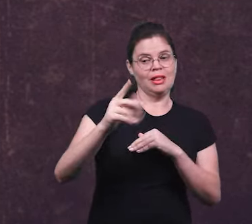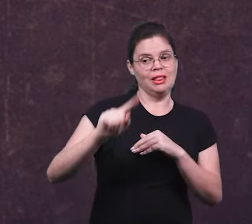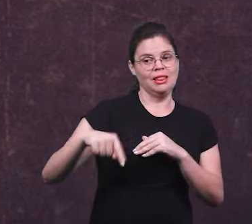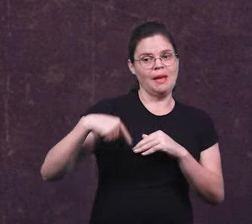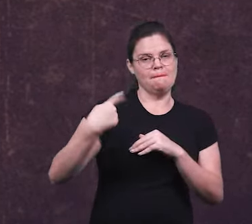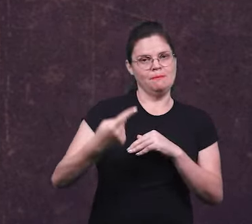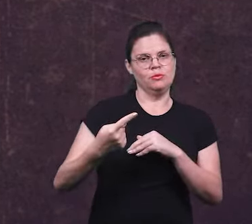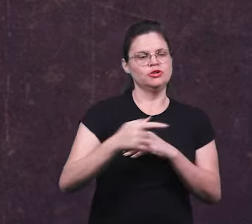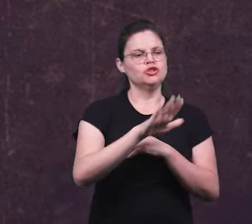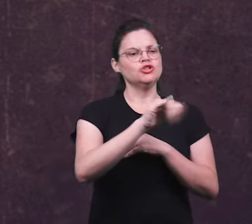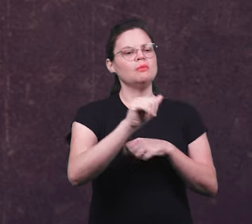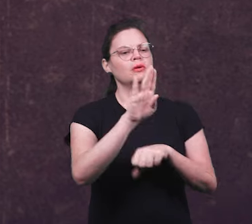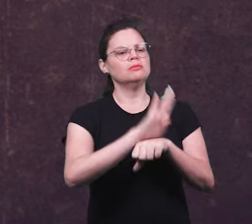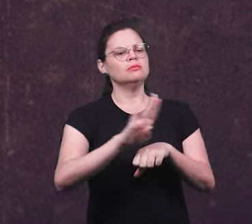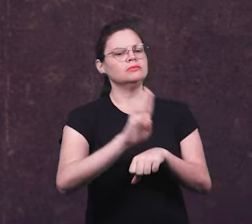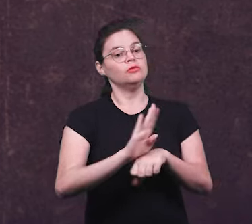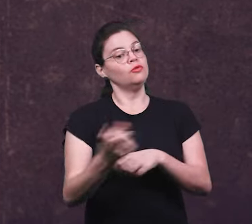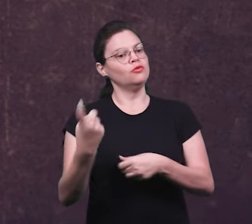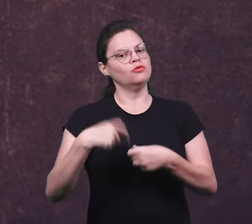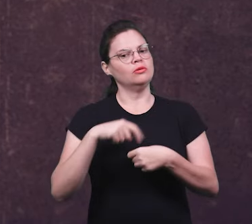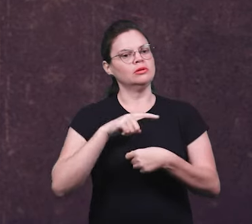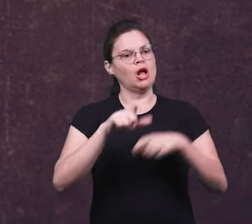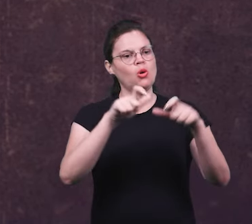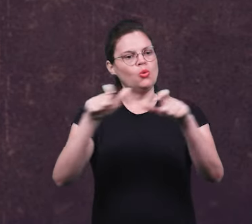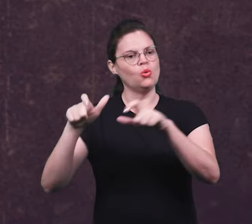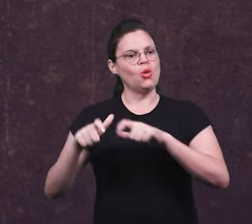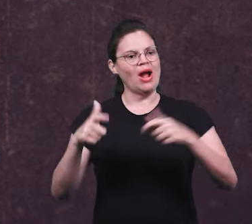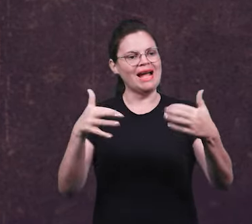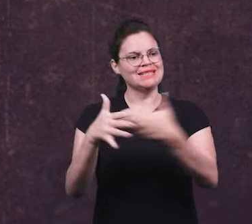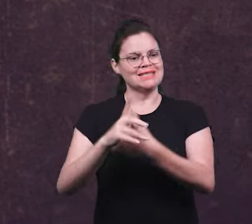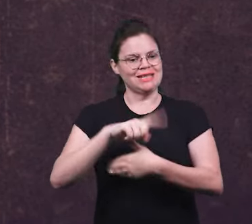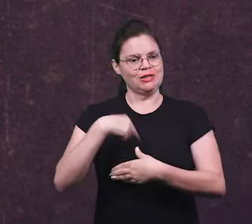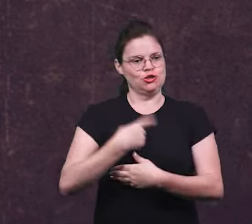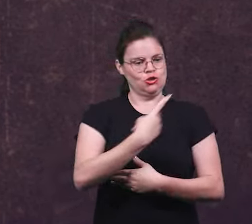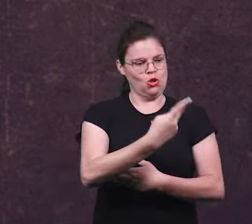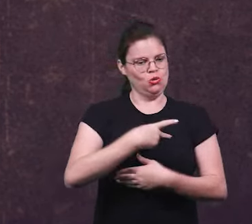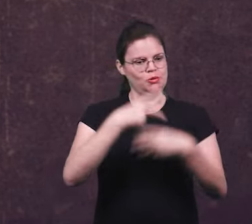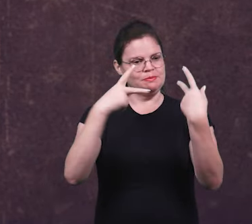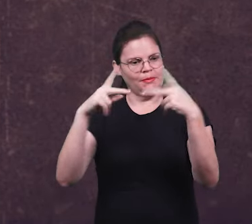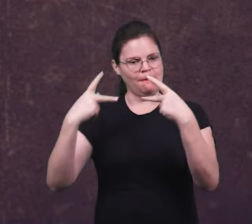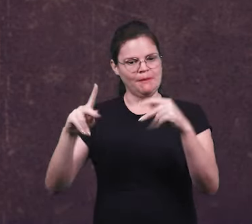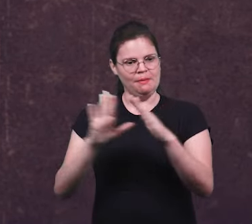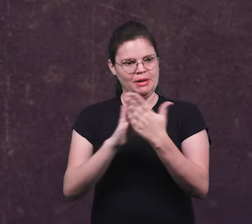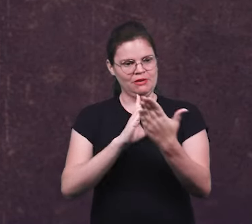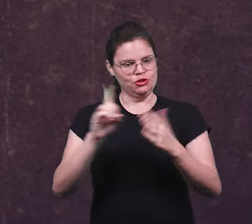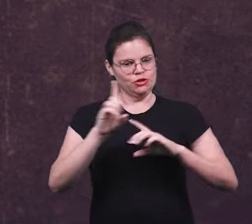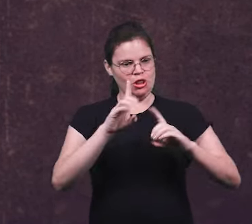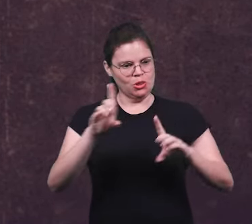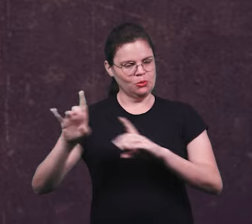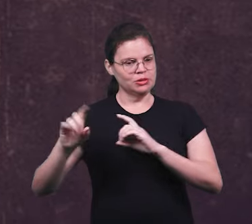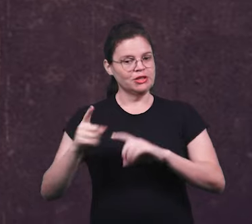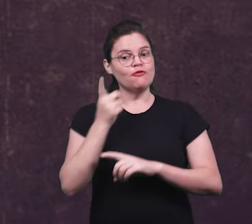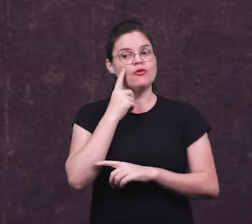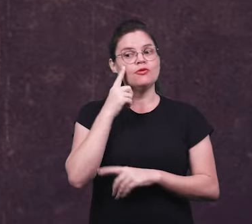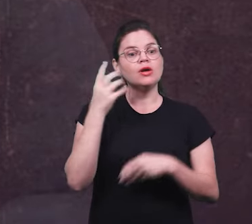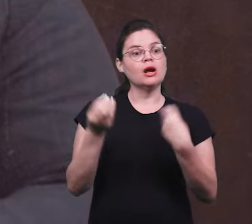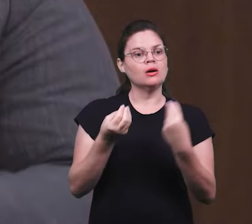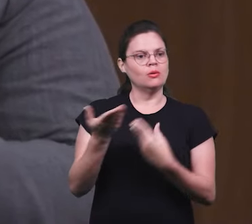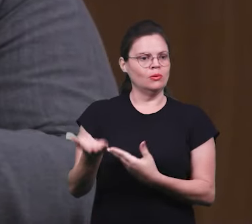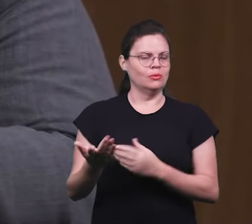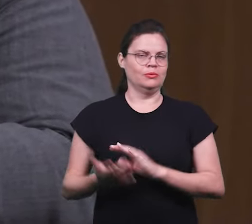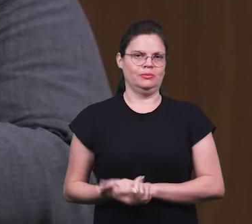Barnabé: Tornemos a visitar nossos irmãos por todas as cidades em que já anunciamos a palavra do Senhor para ver como estão.